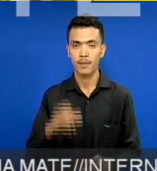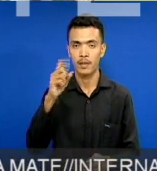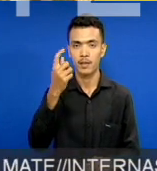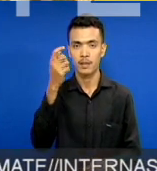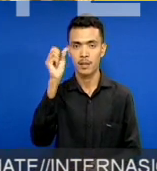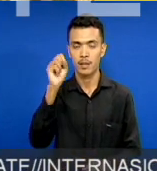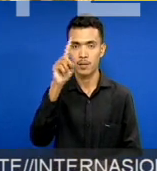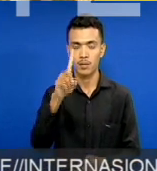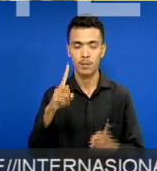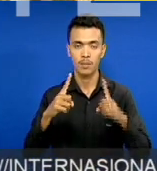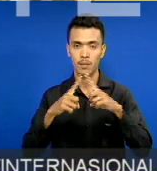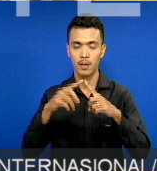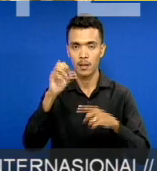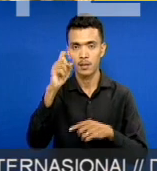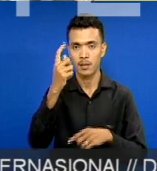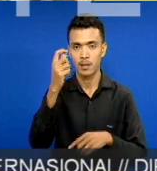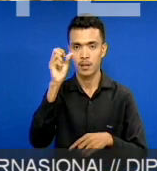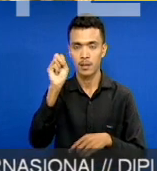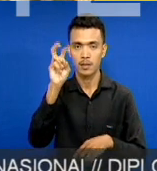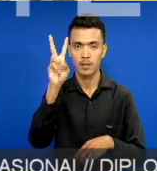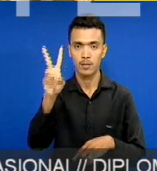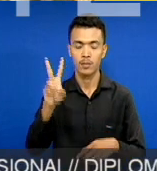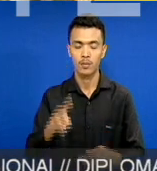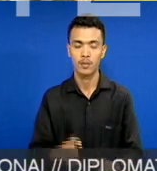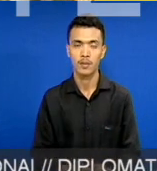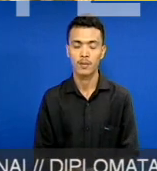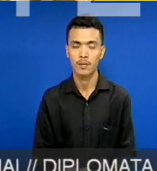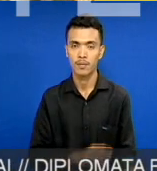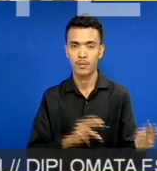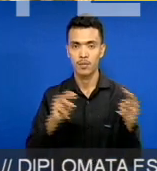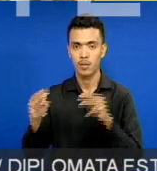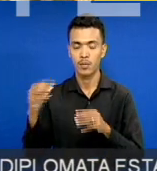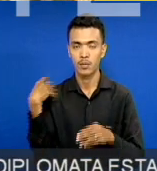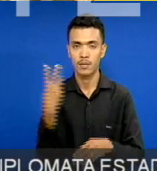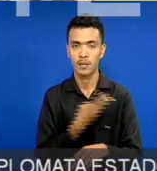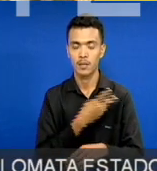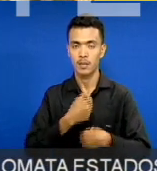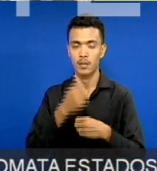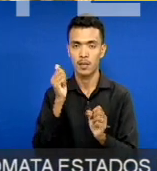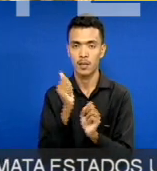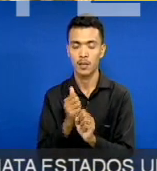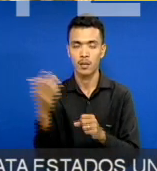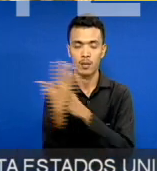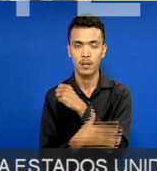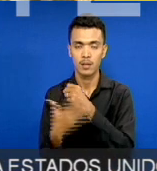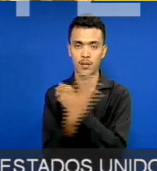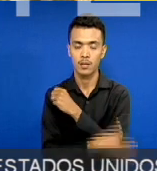STS2. Agora, e STS mudança será italo, nem qualquer nação não bem, mas vai ir nem